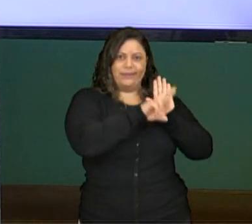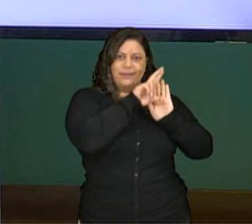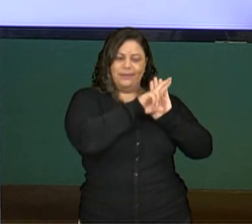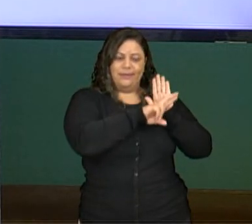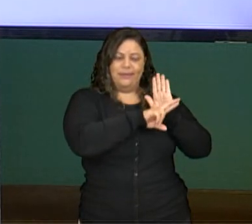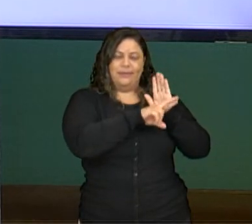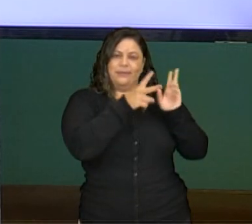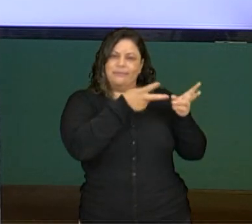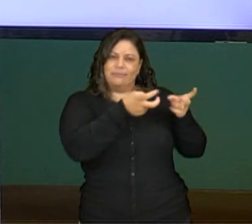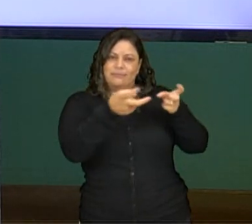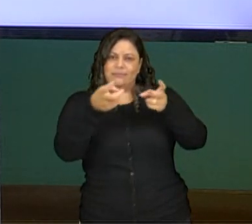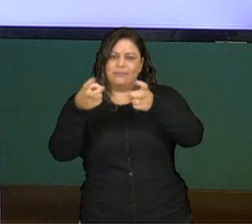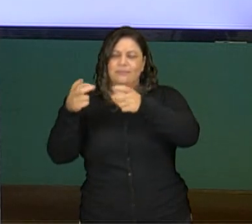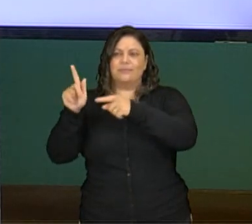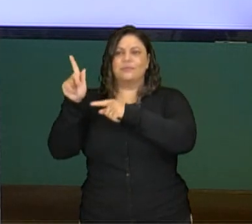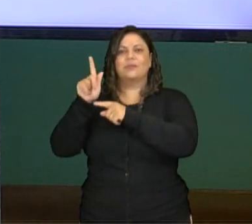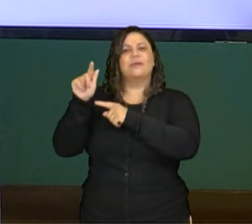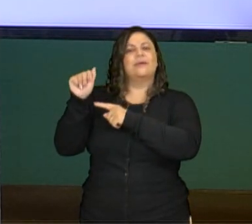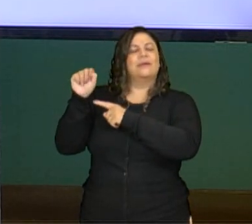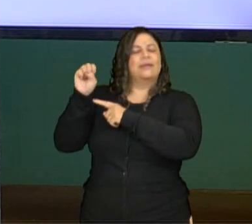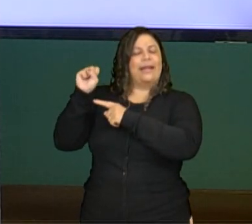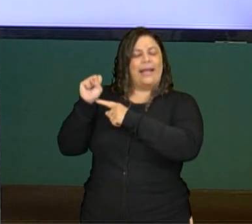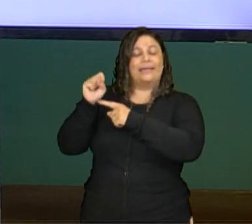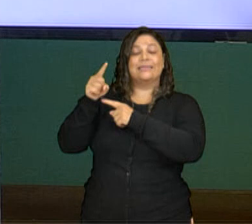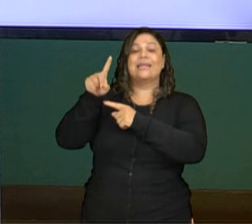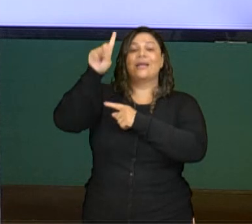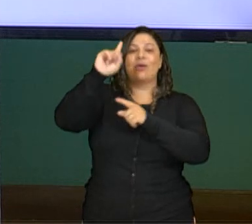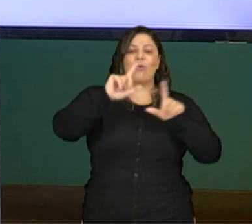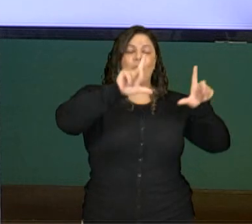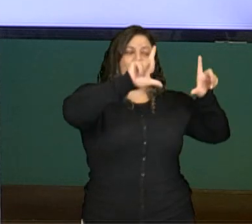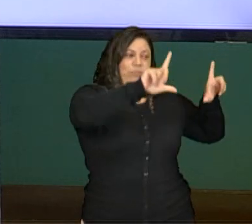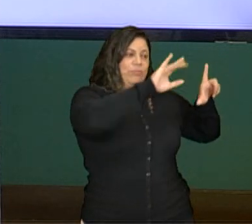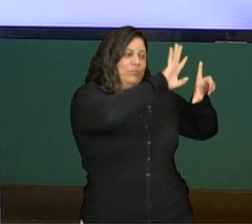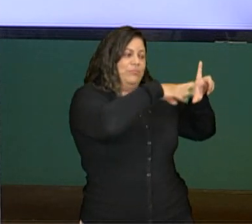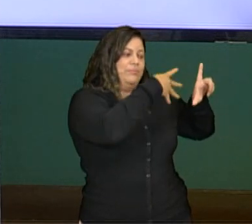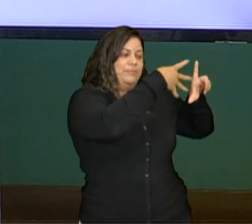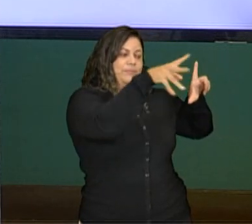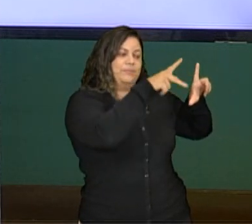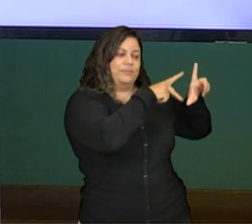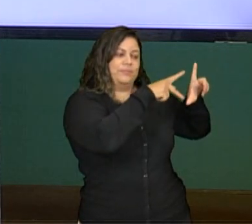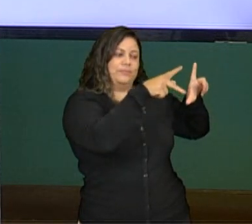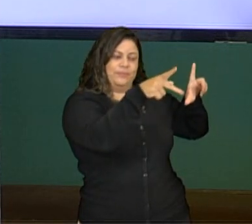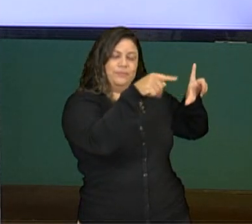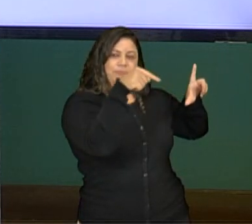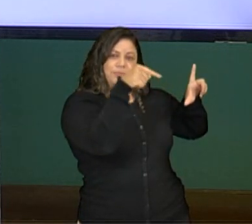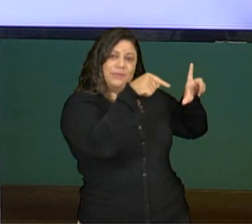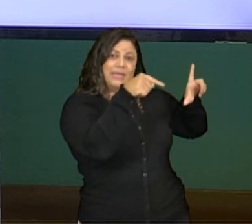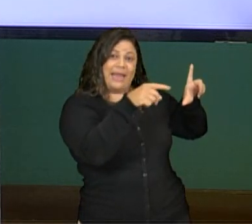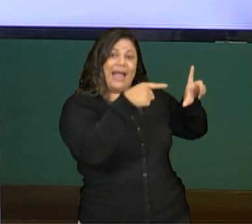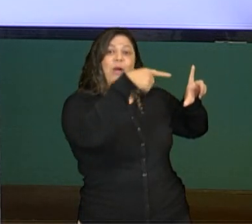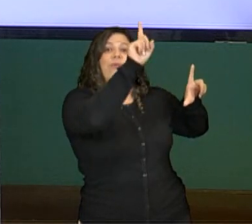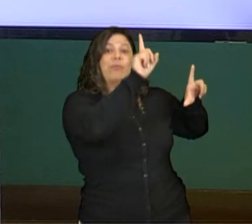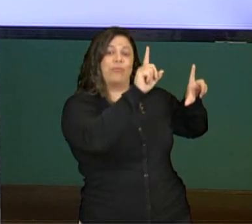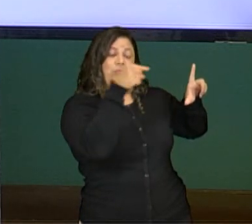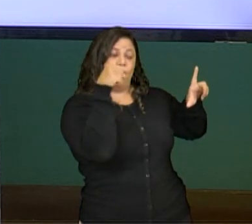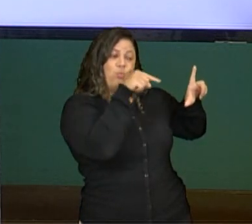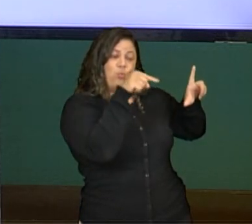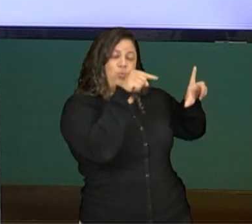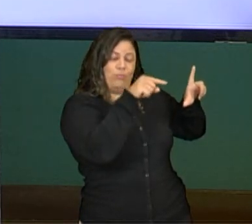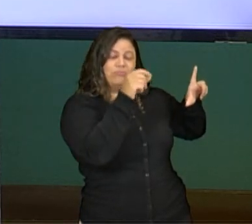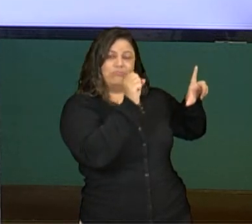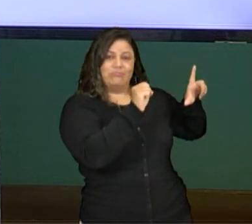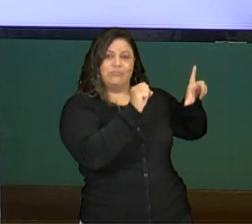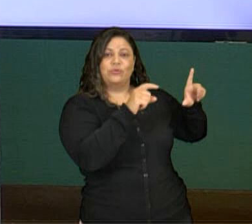dos gases nobres, a última coluna da tabela periódica lá, a coluna dos gases nobres são gases estáveis que